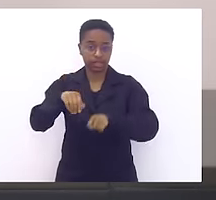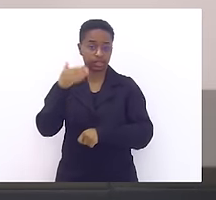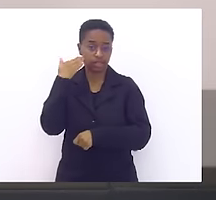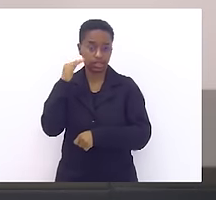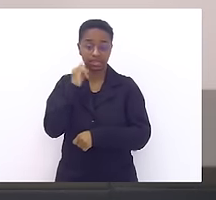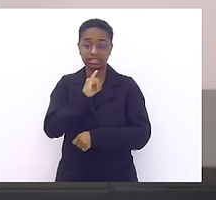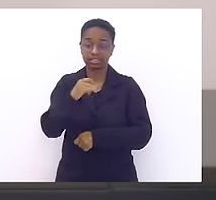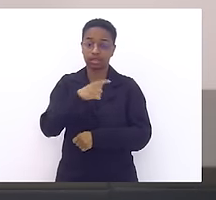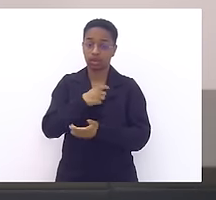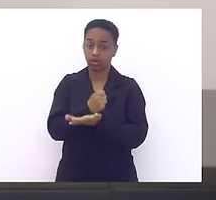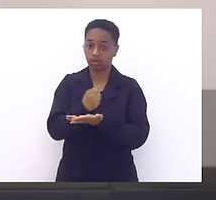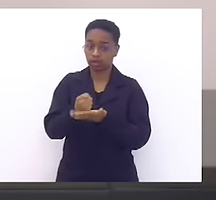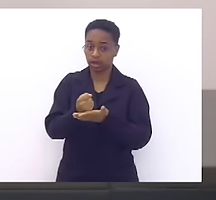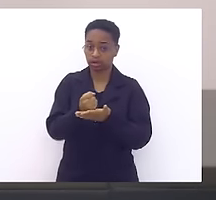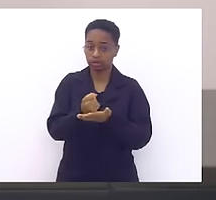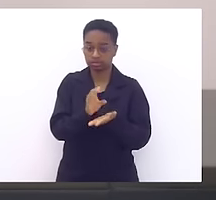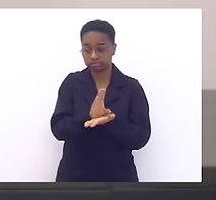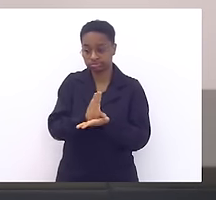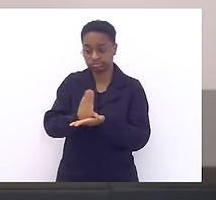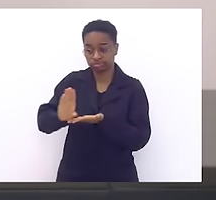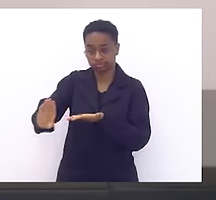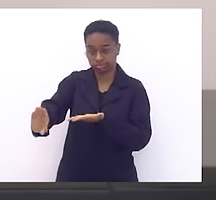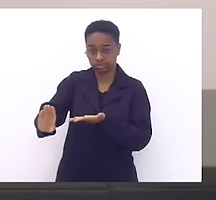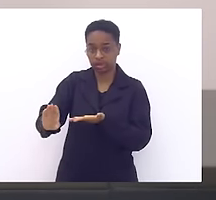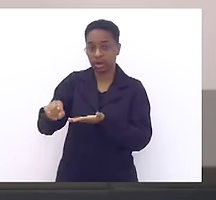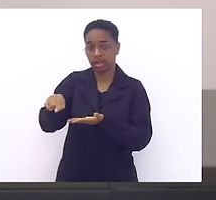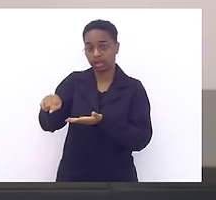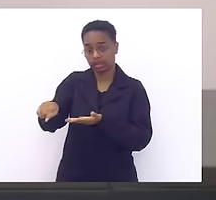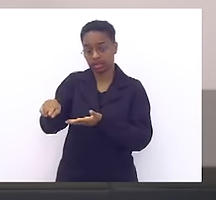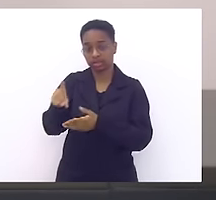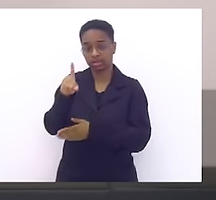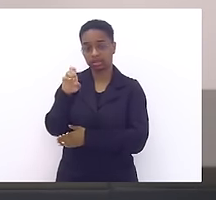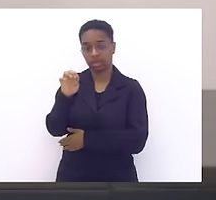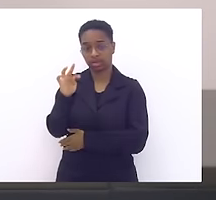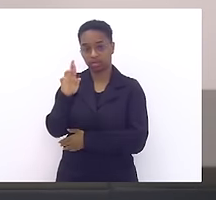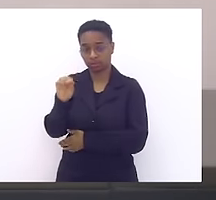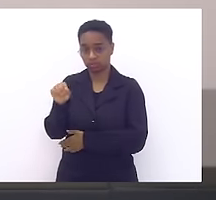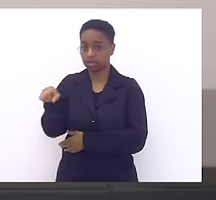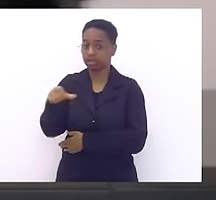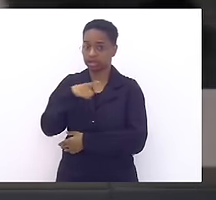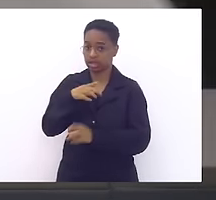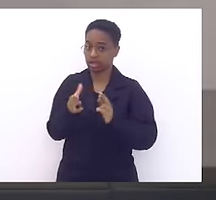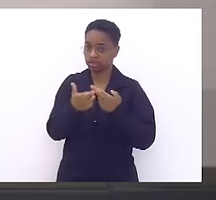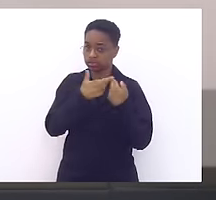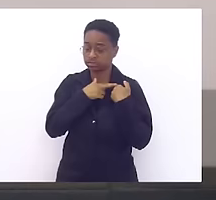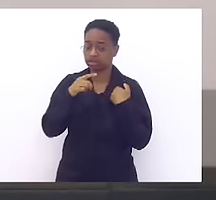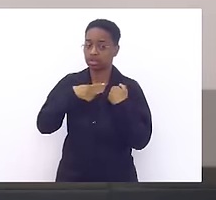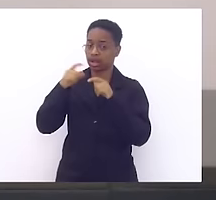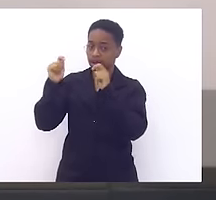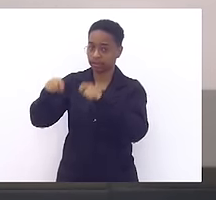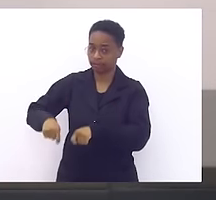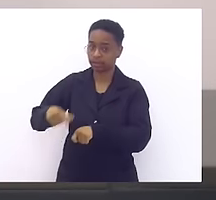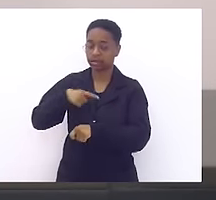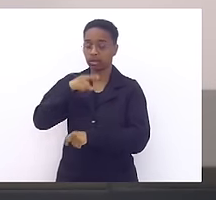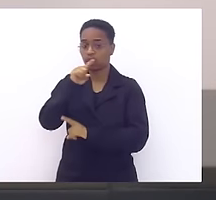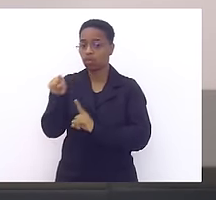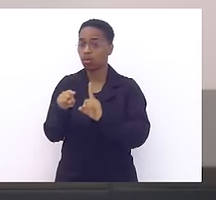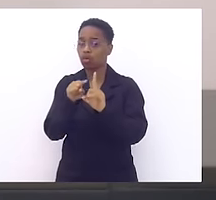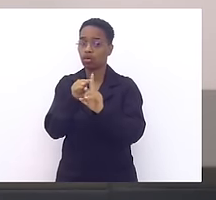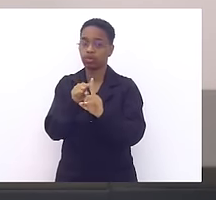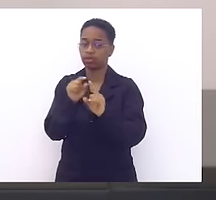dimensionado para um órgão que é o Detro que tem a sua capacidade porque o Detro aqui tá a representação do deto tem a missão